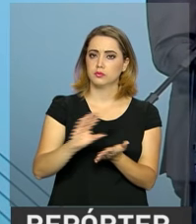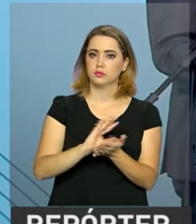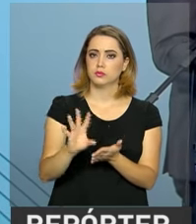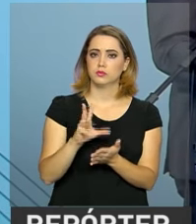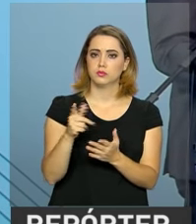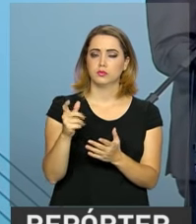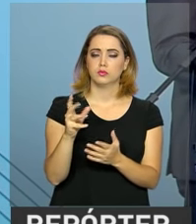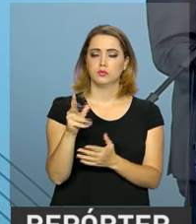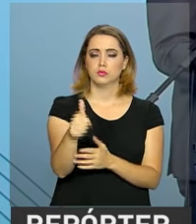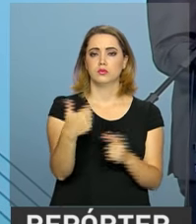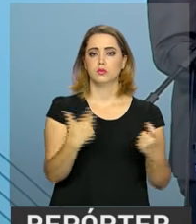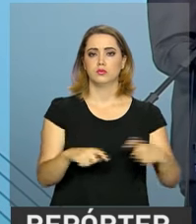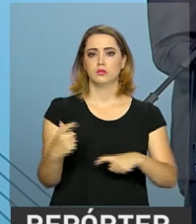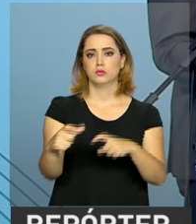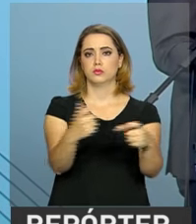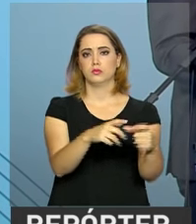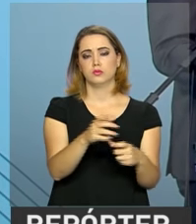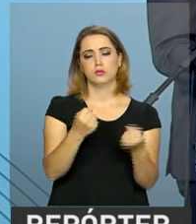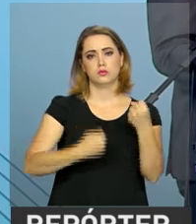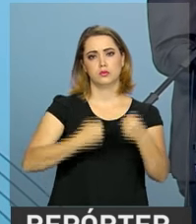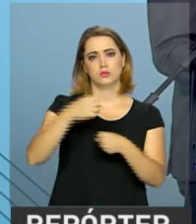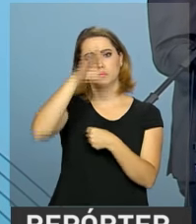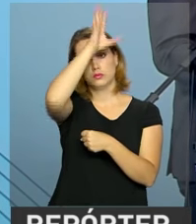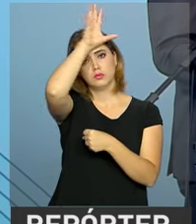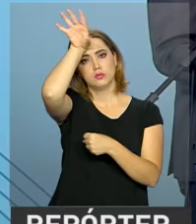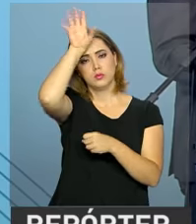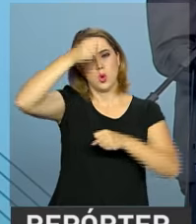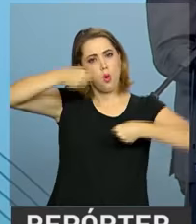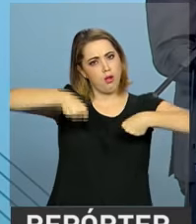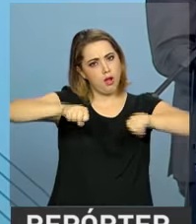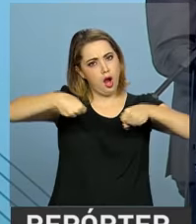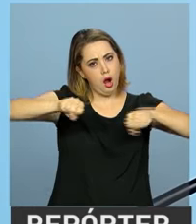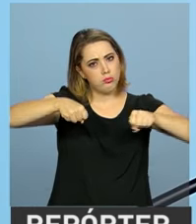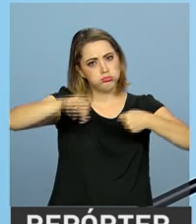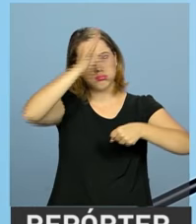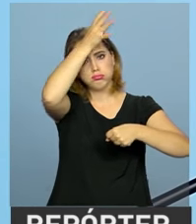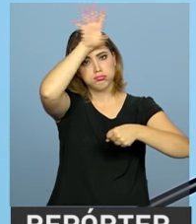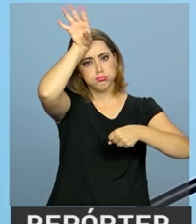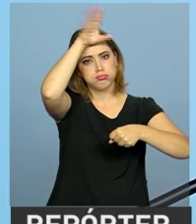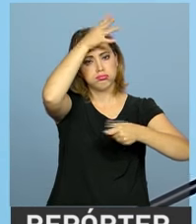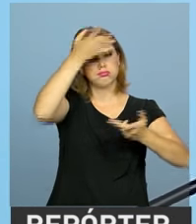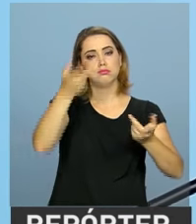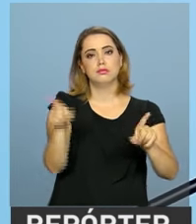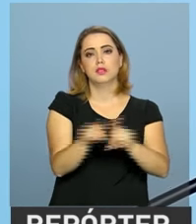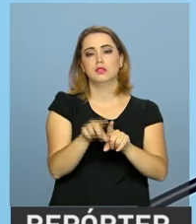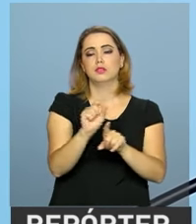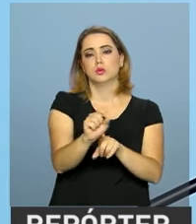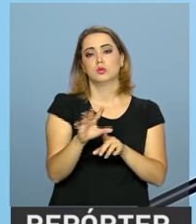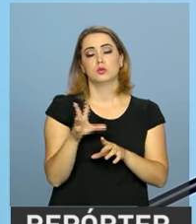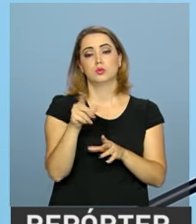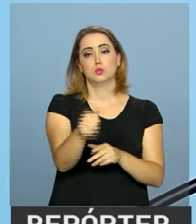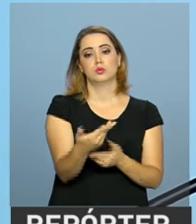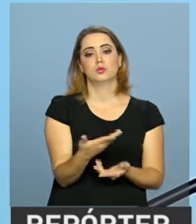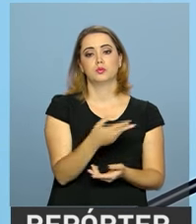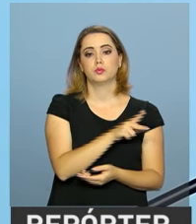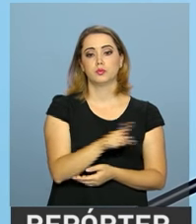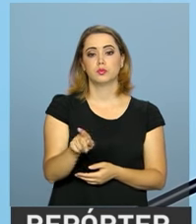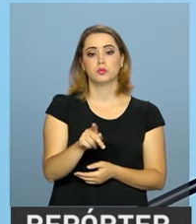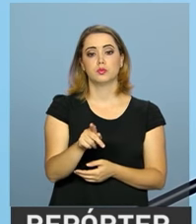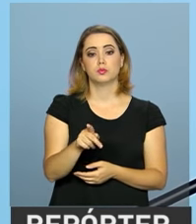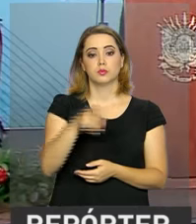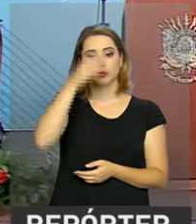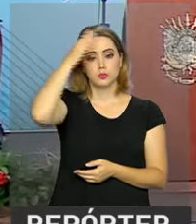unidades que estão aí, ambulâncias, motolâncias, embarcações, aeromédicos. O presidente Michel Temer disse que os recursos para a